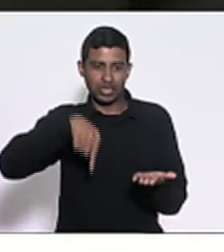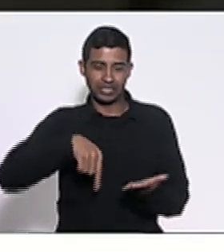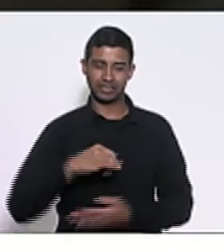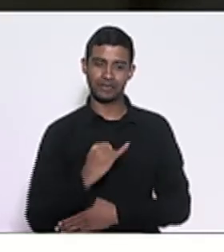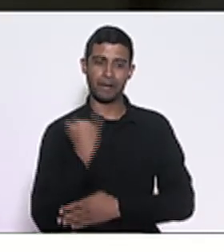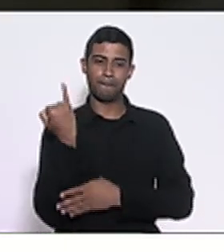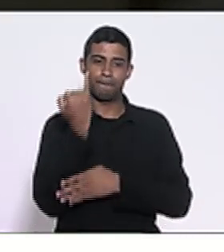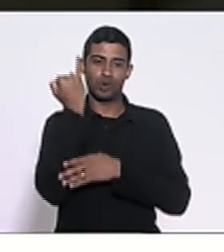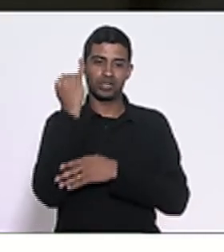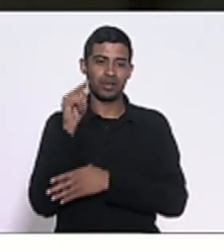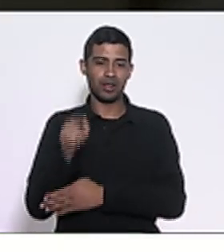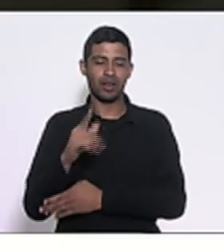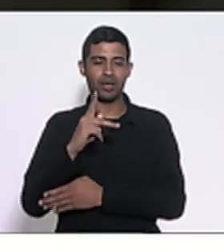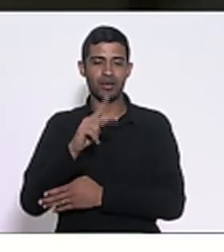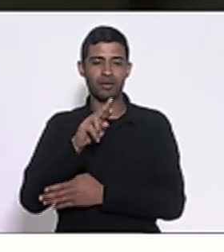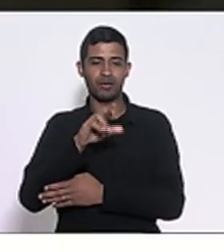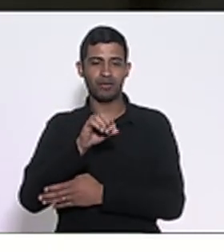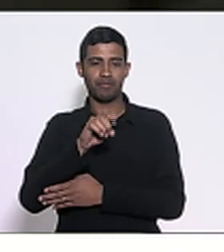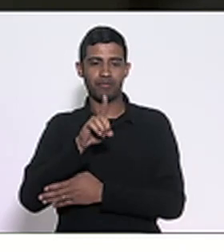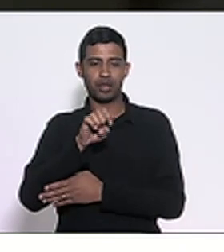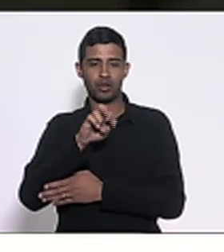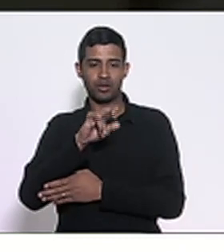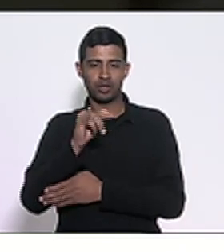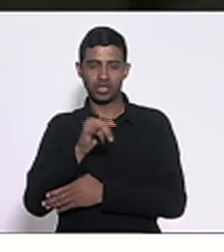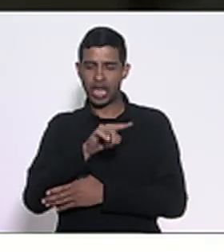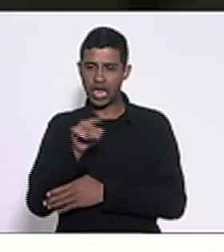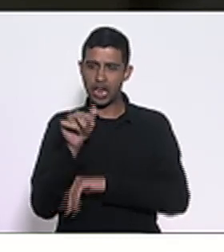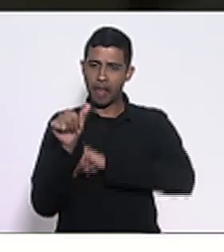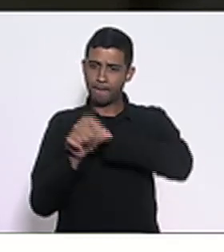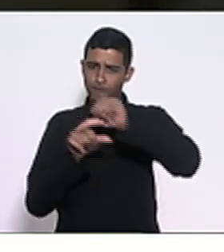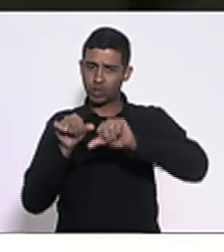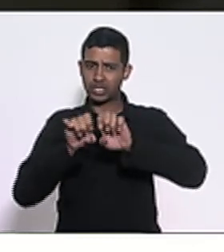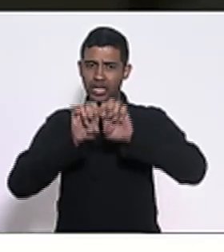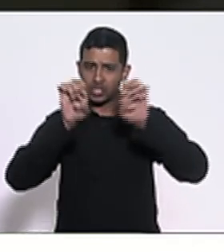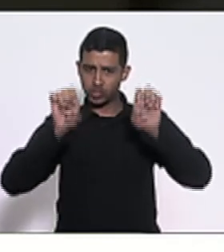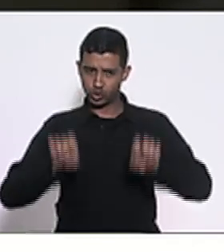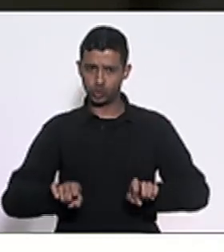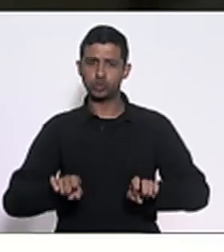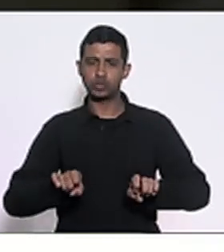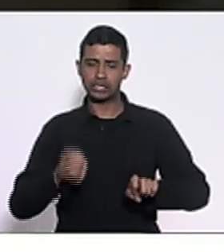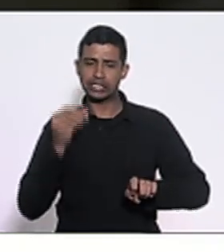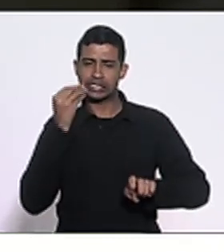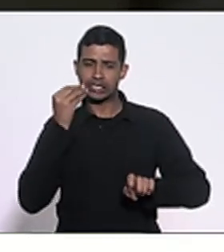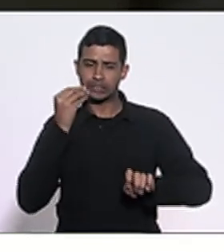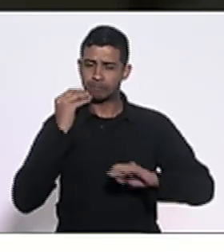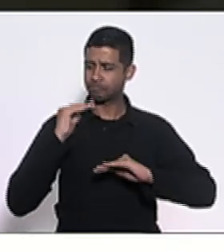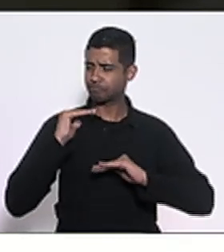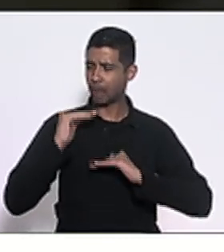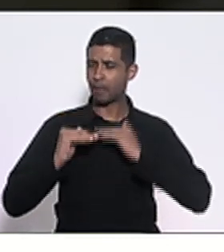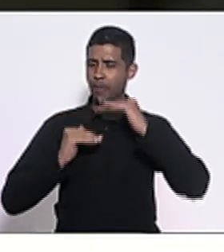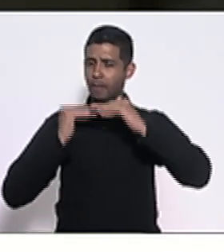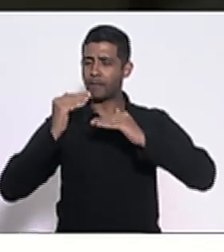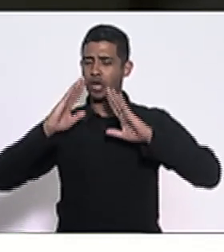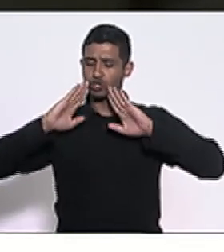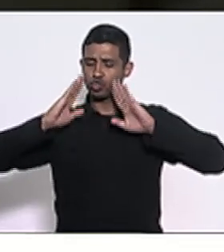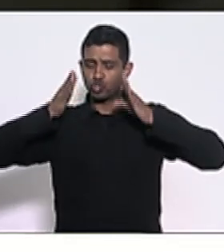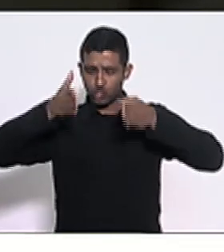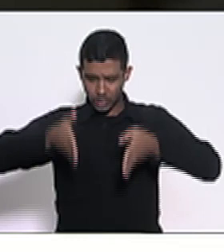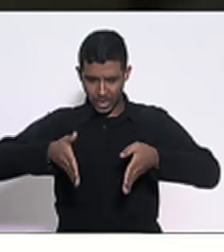que o Proderj se reestruture no sentido de conseguir abarcar de forma mais direta